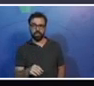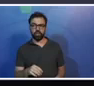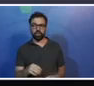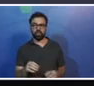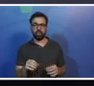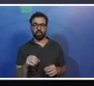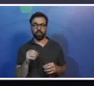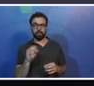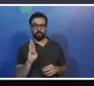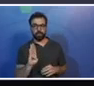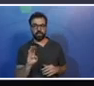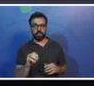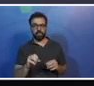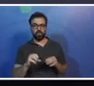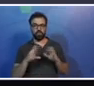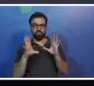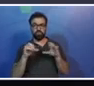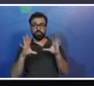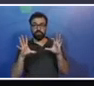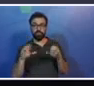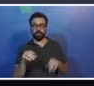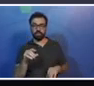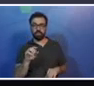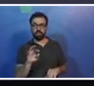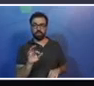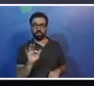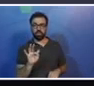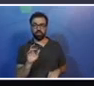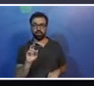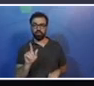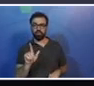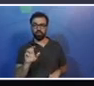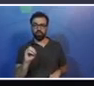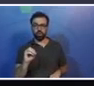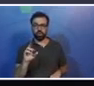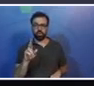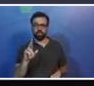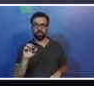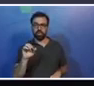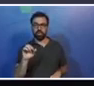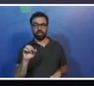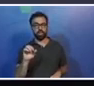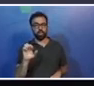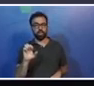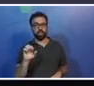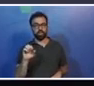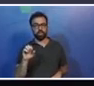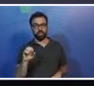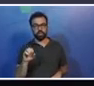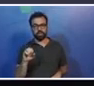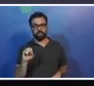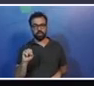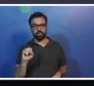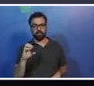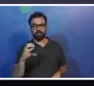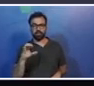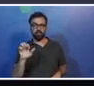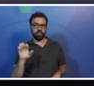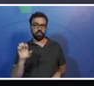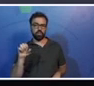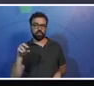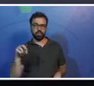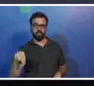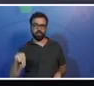B. Beneficência. E E. Sobrancelha. E aí?